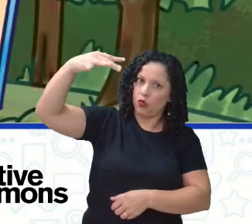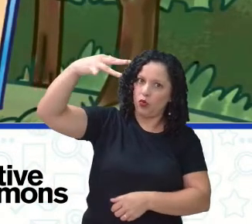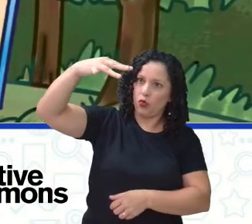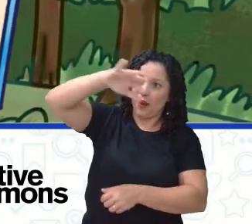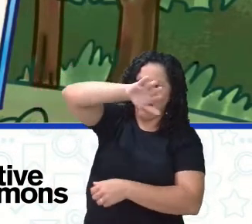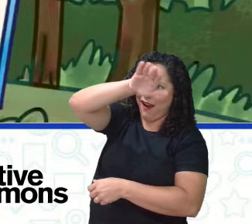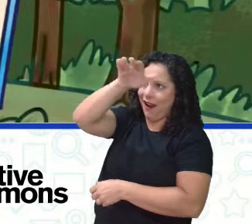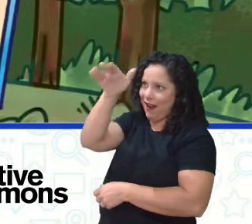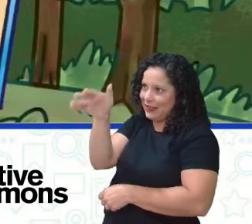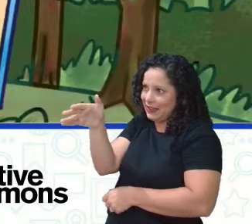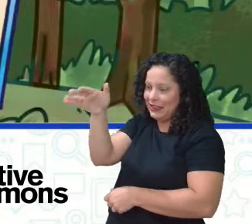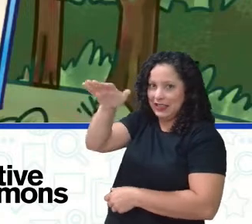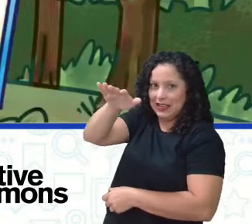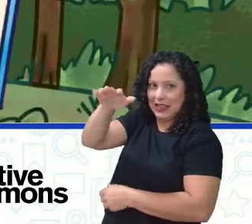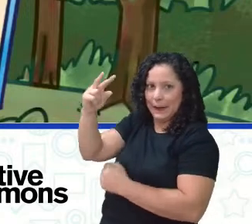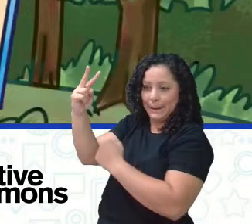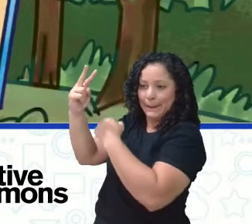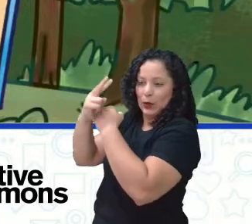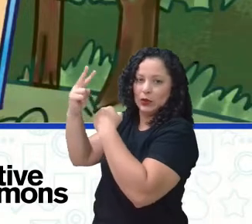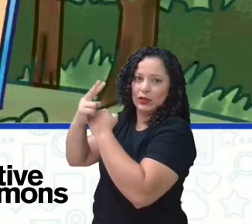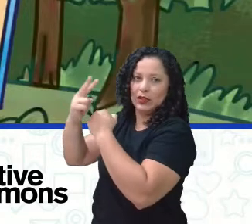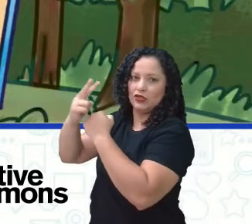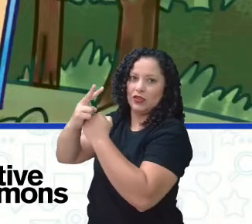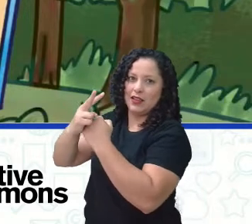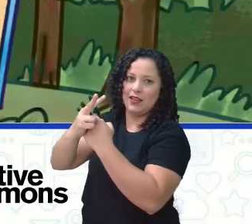e ajuda as plantas a crescerem.